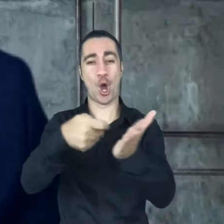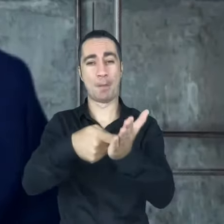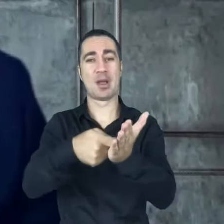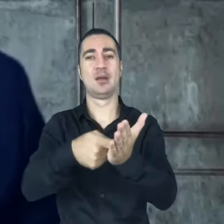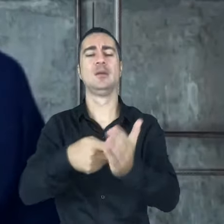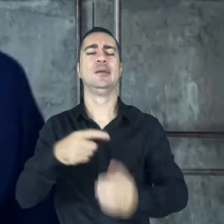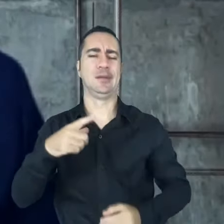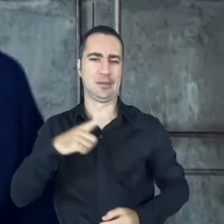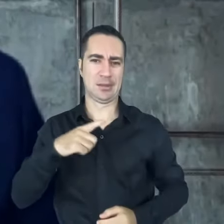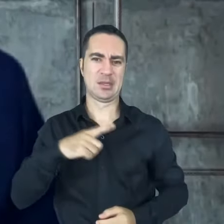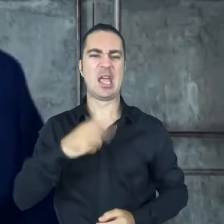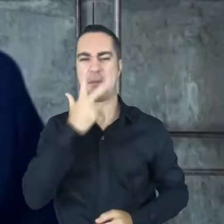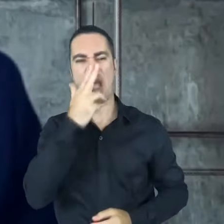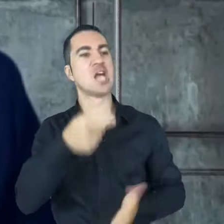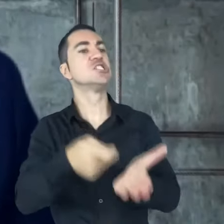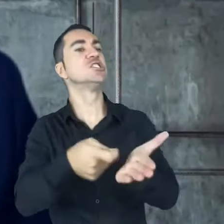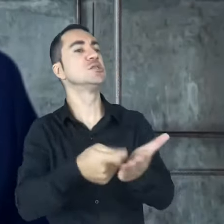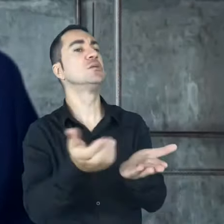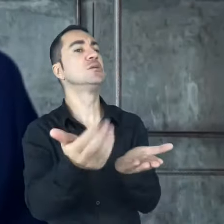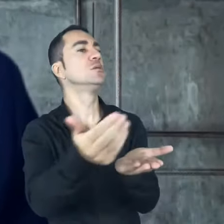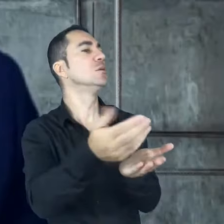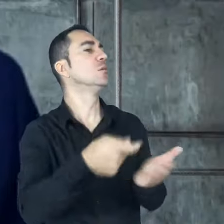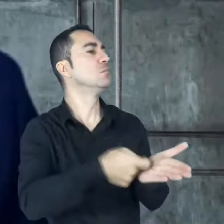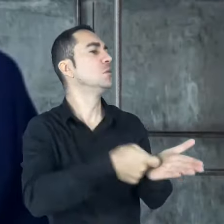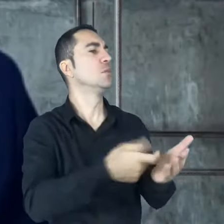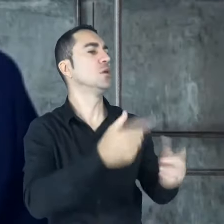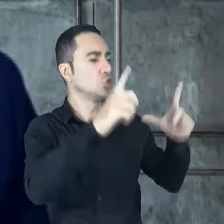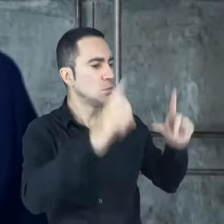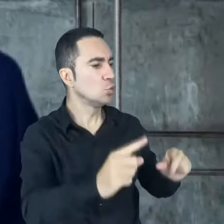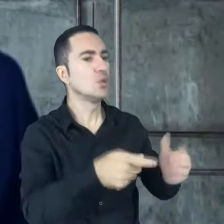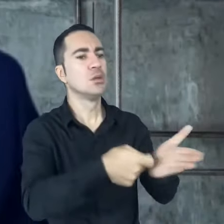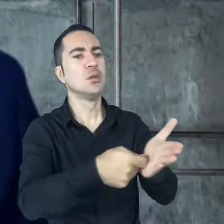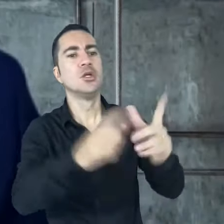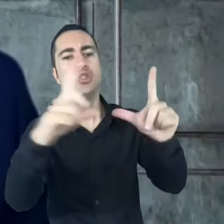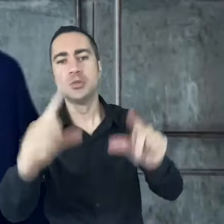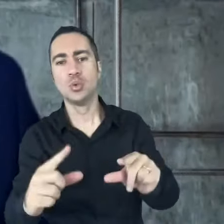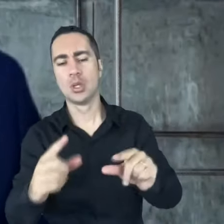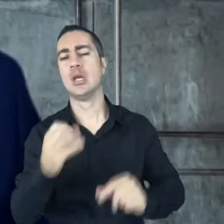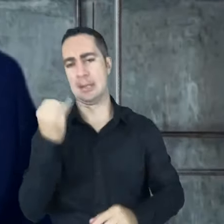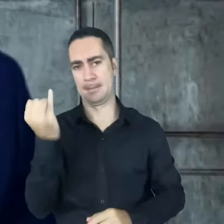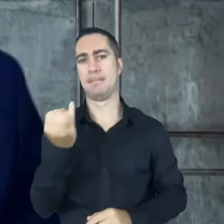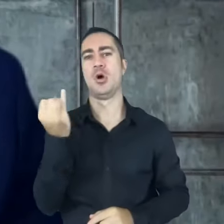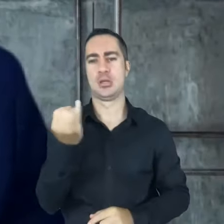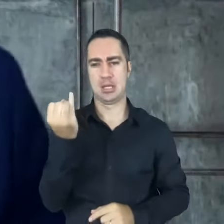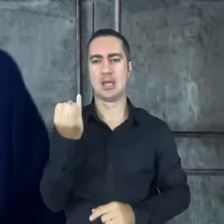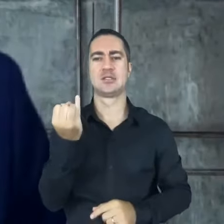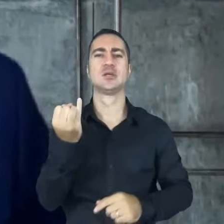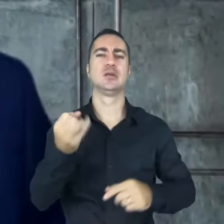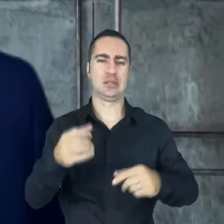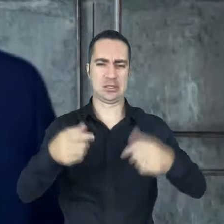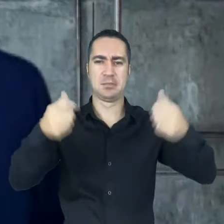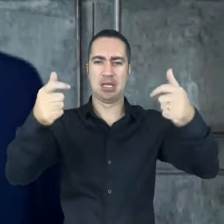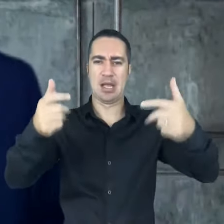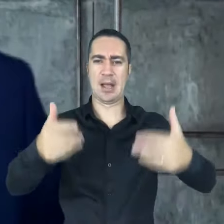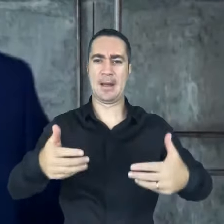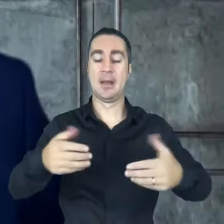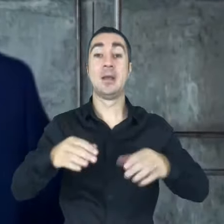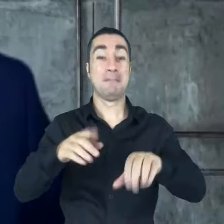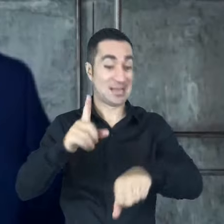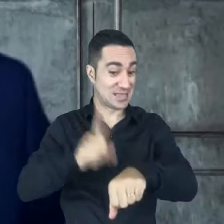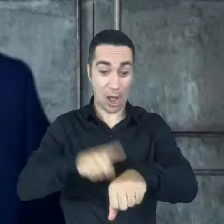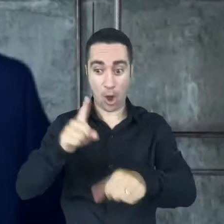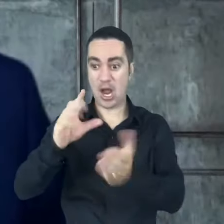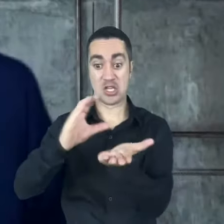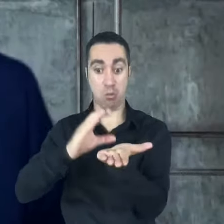para tratar de mitigação, é importante, sem dúvida nenhuma, é disso que a gente está falando, mas na hora de falarem